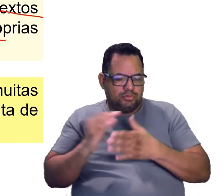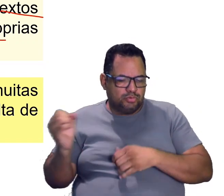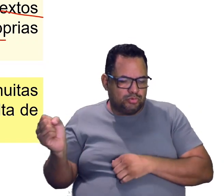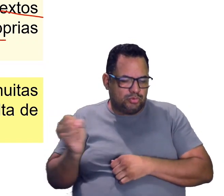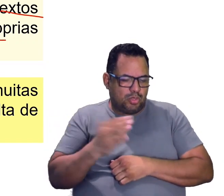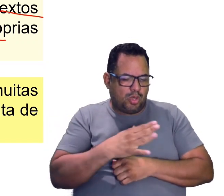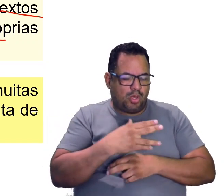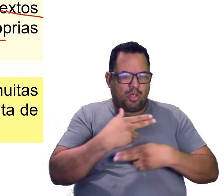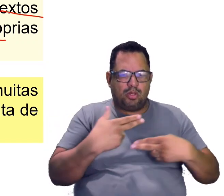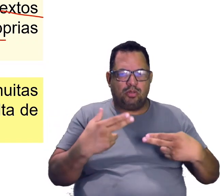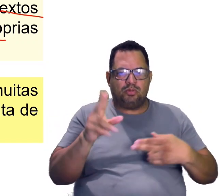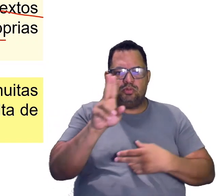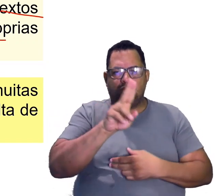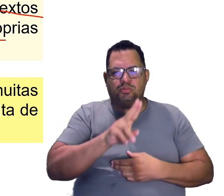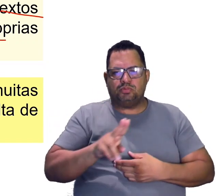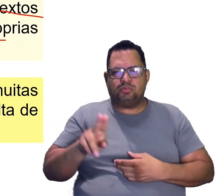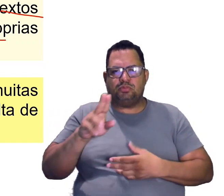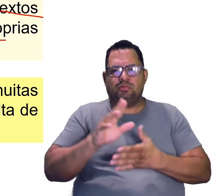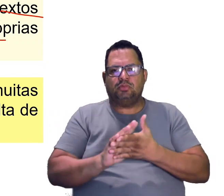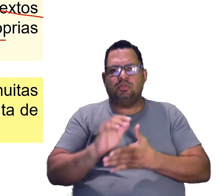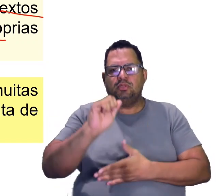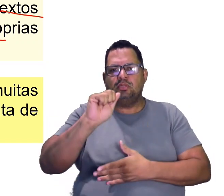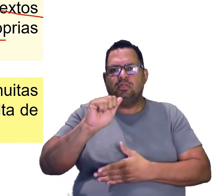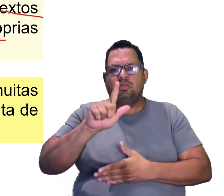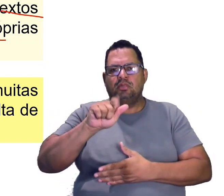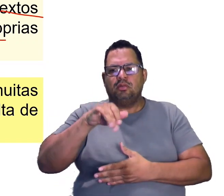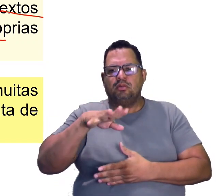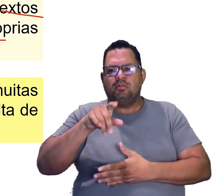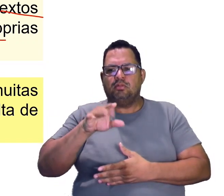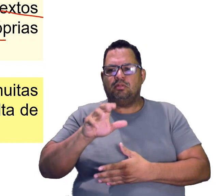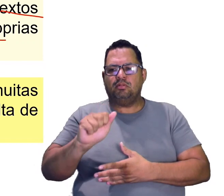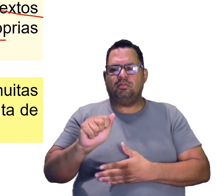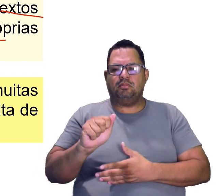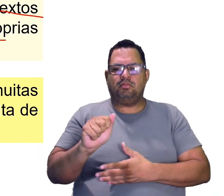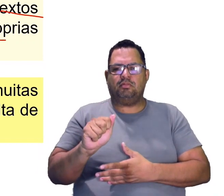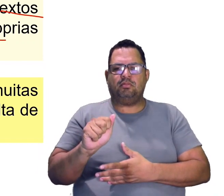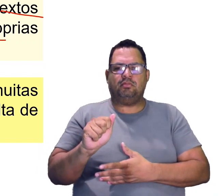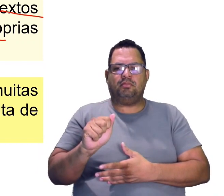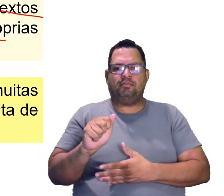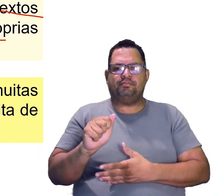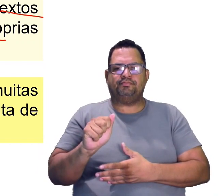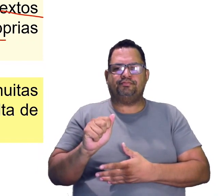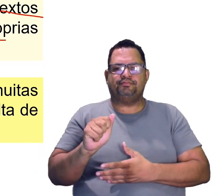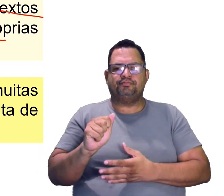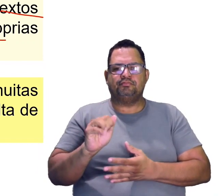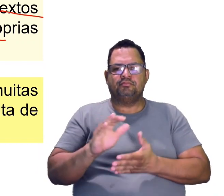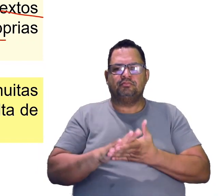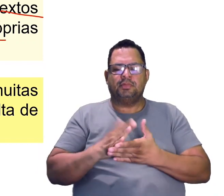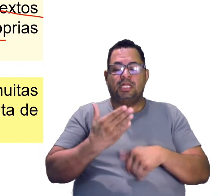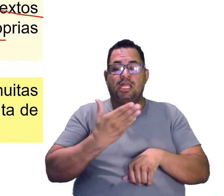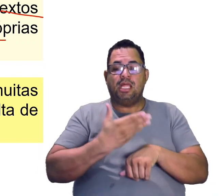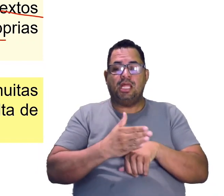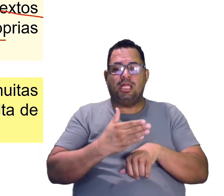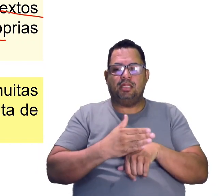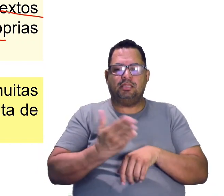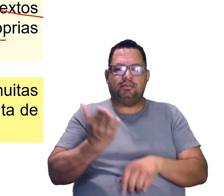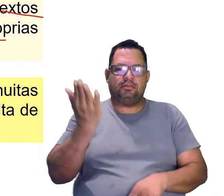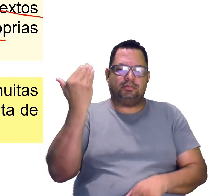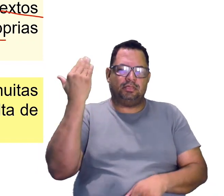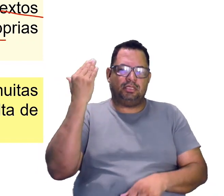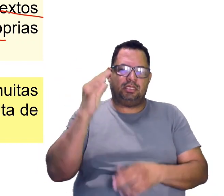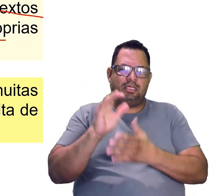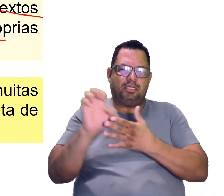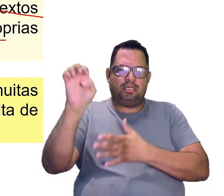isso através da alquimia. E ela era praticada na